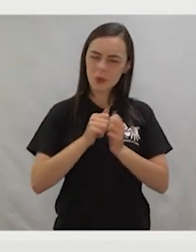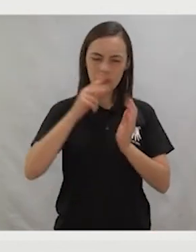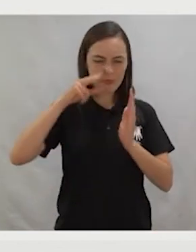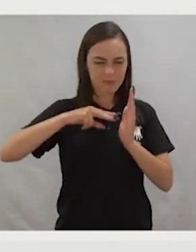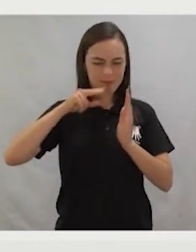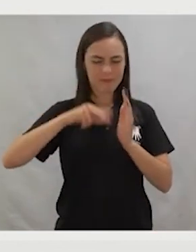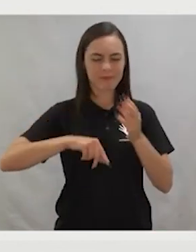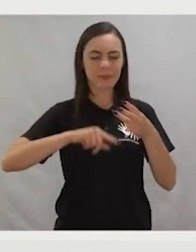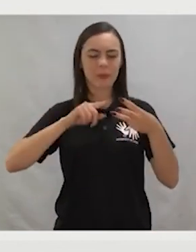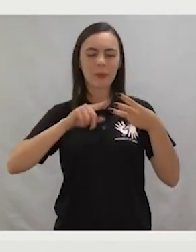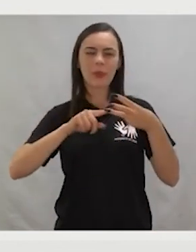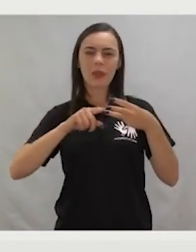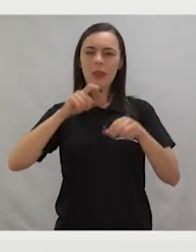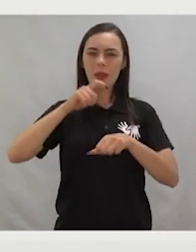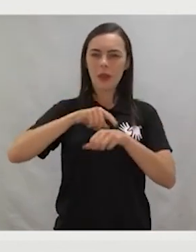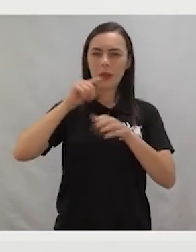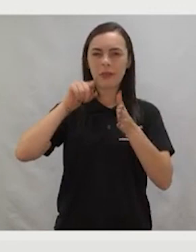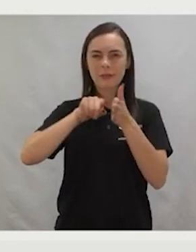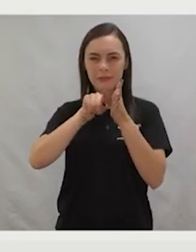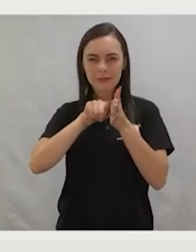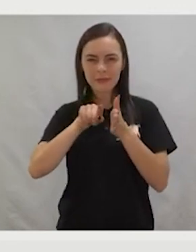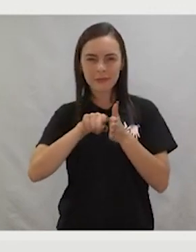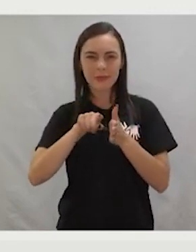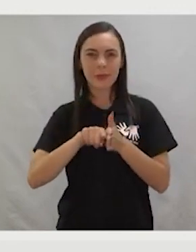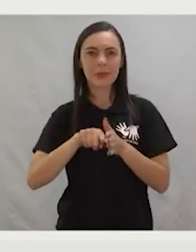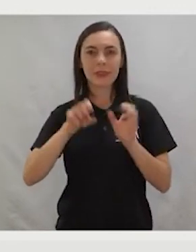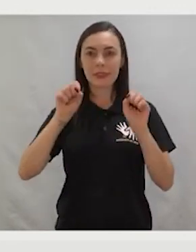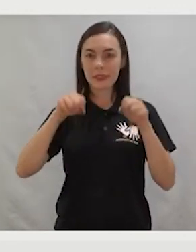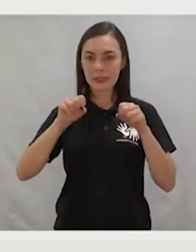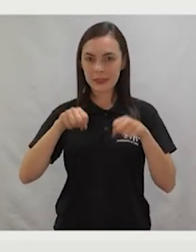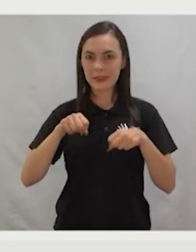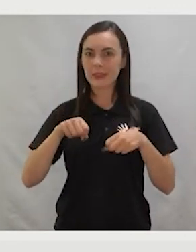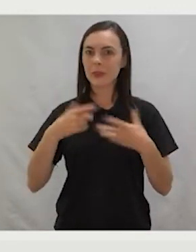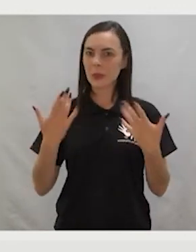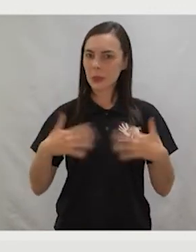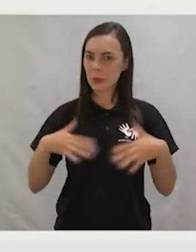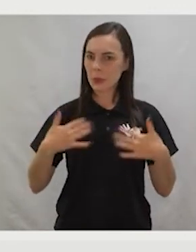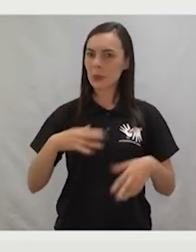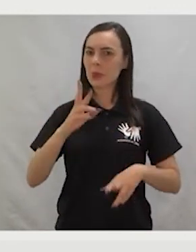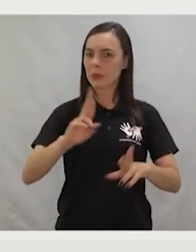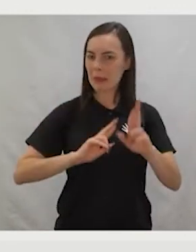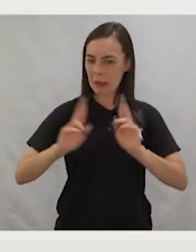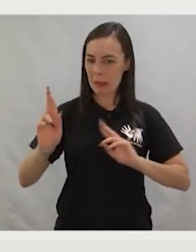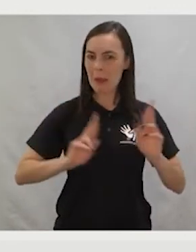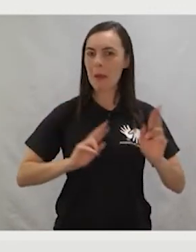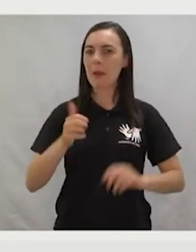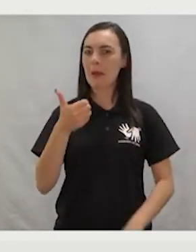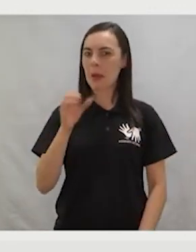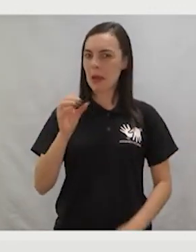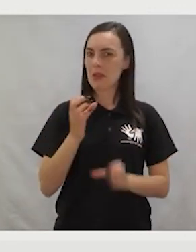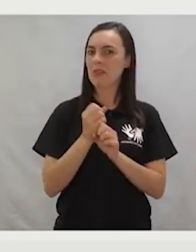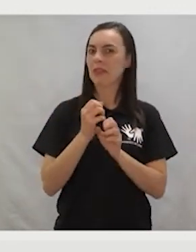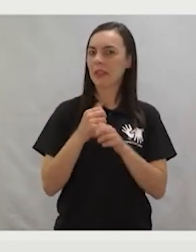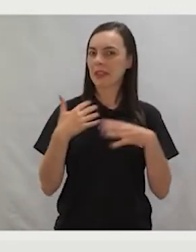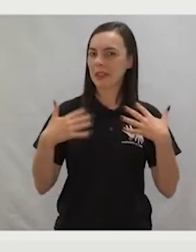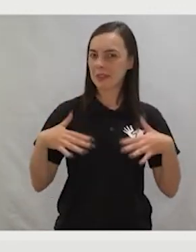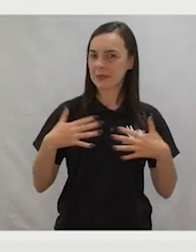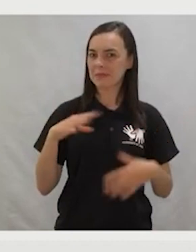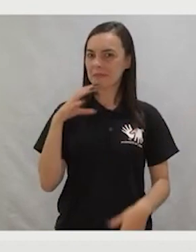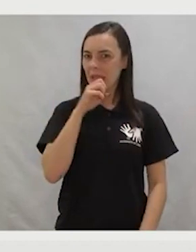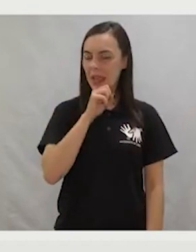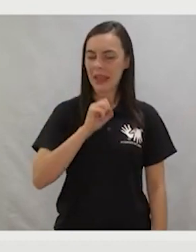rotina. Nós fizemos a hora do quiz? Fizemos, professora, eles foram muito 10, olha, eles foram rapidinho,